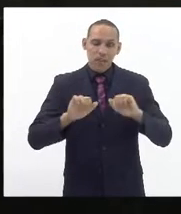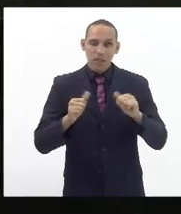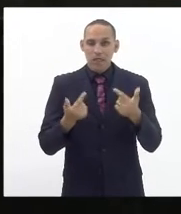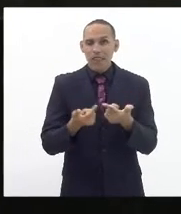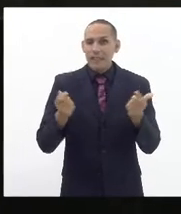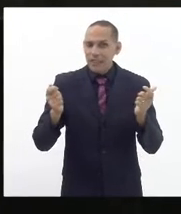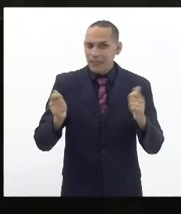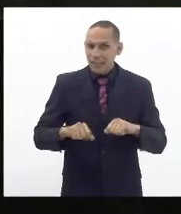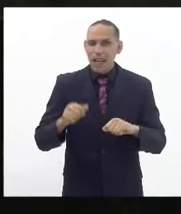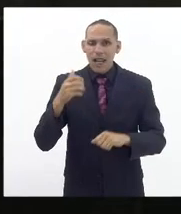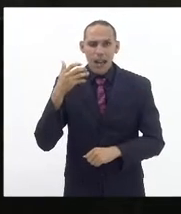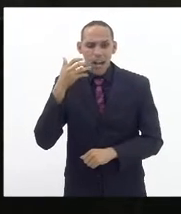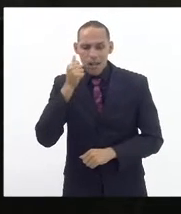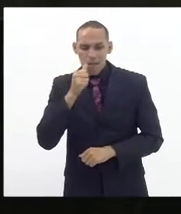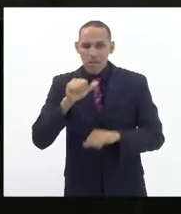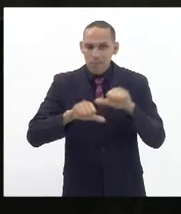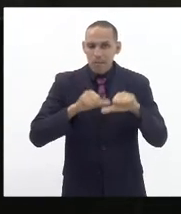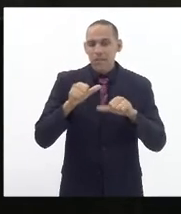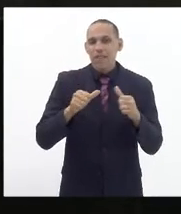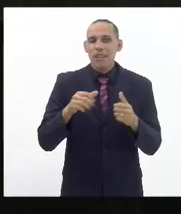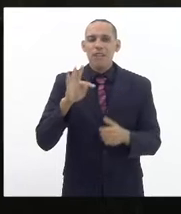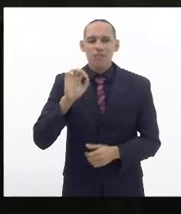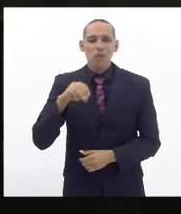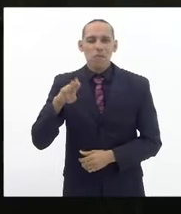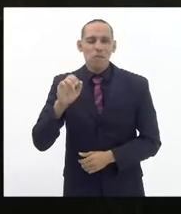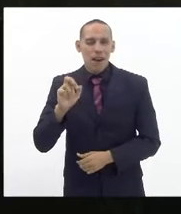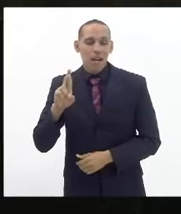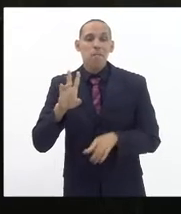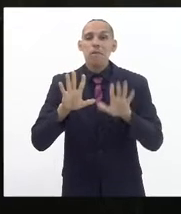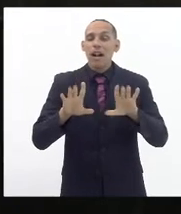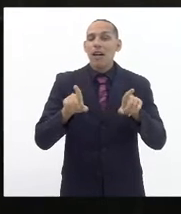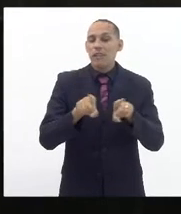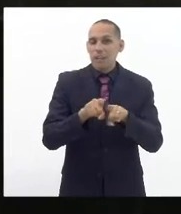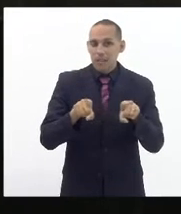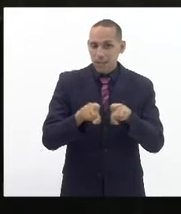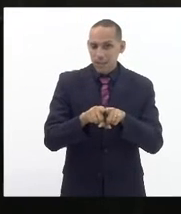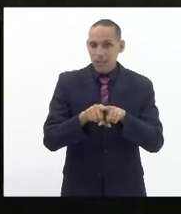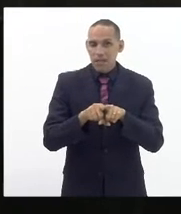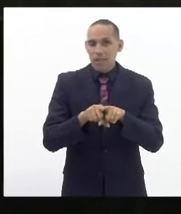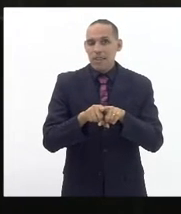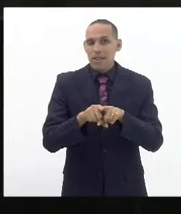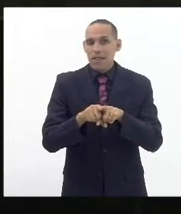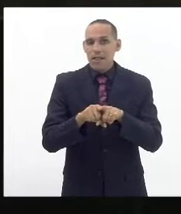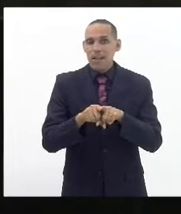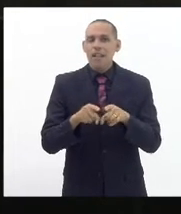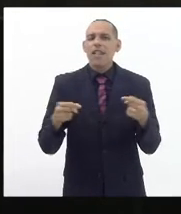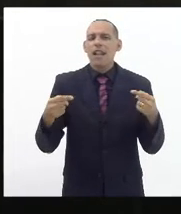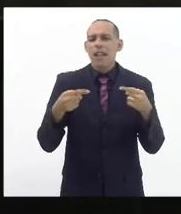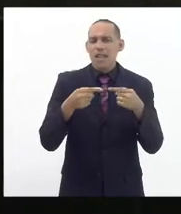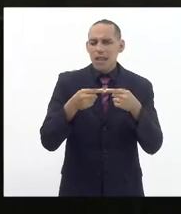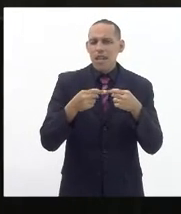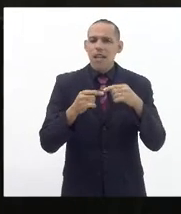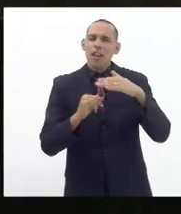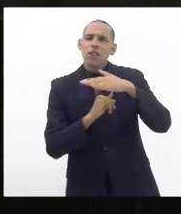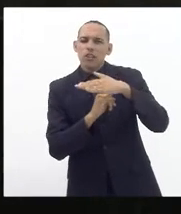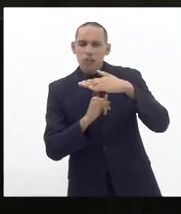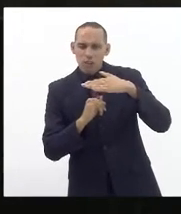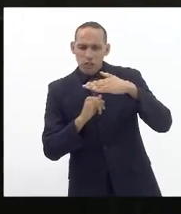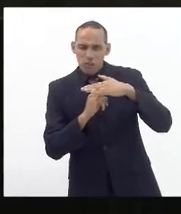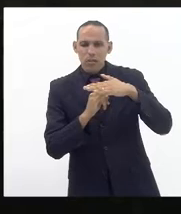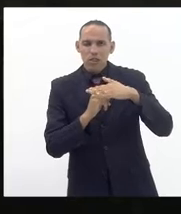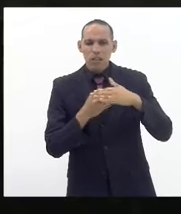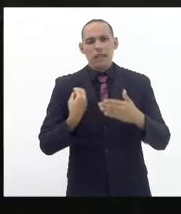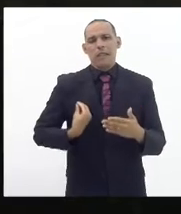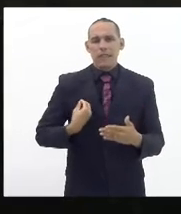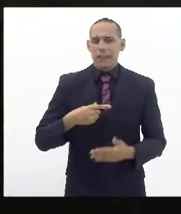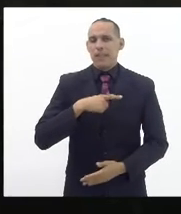fazer tombamentos, mas que eles geralmente devem ser referenciados nos parâmetros das instituições de tombamento que existem,